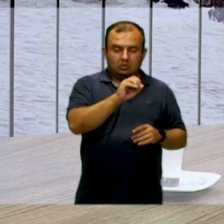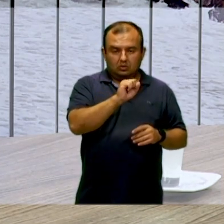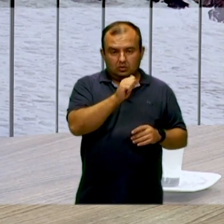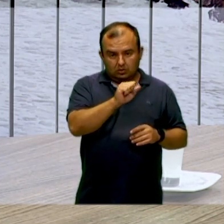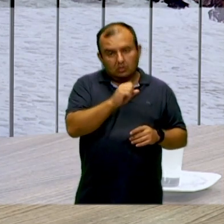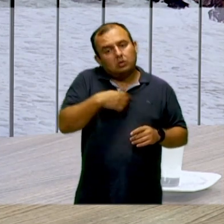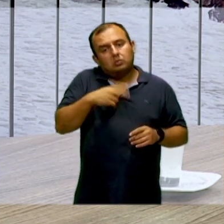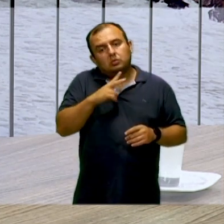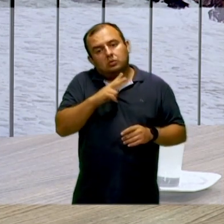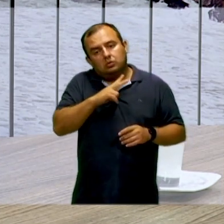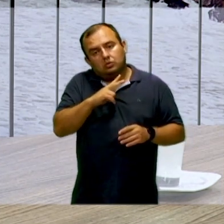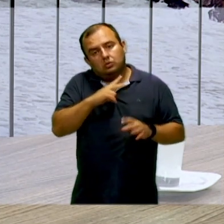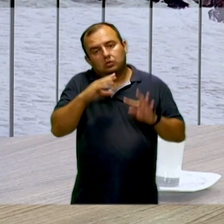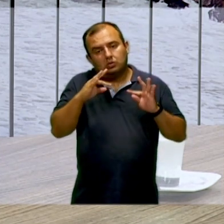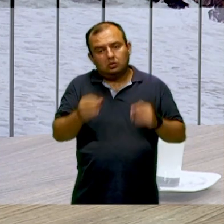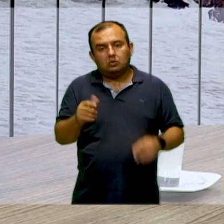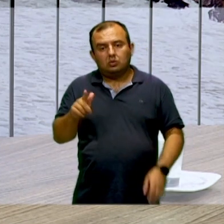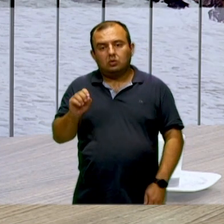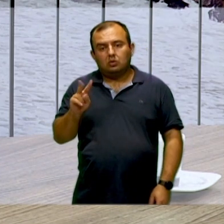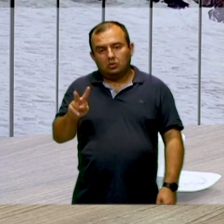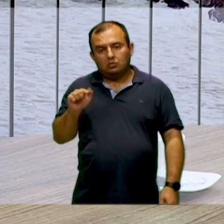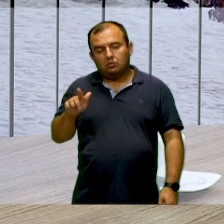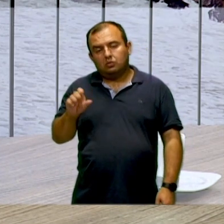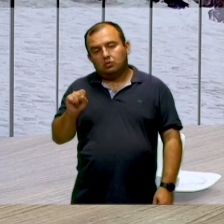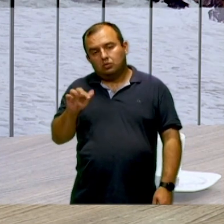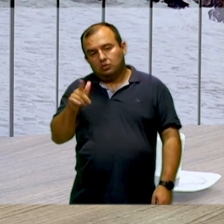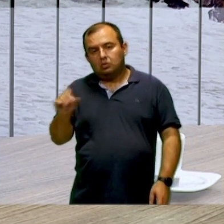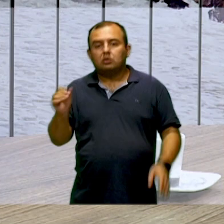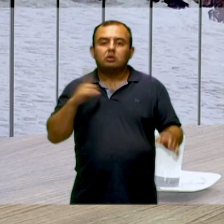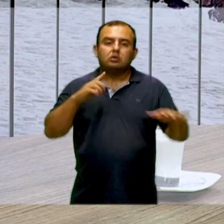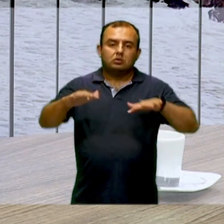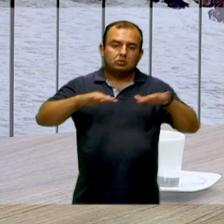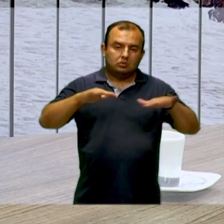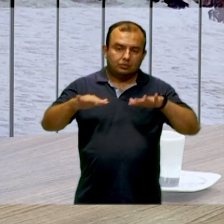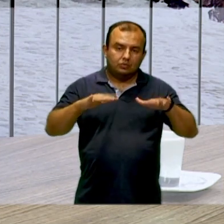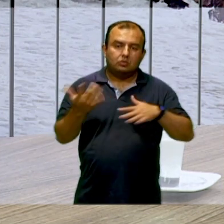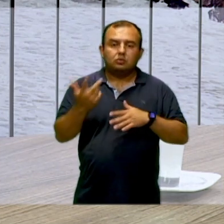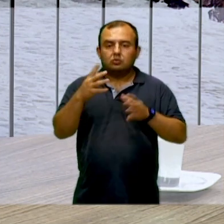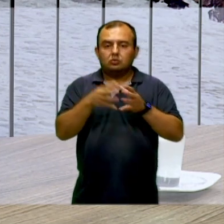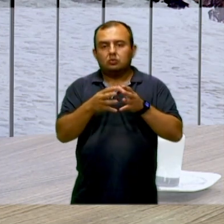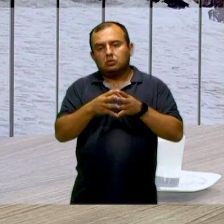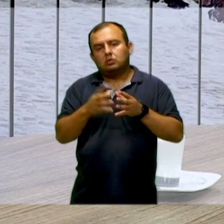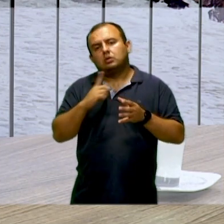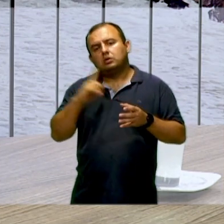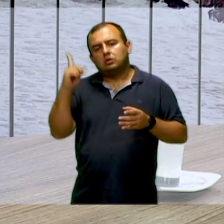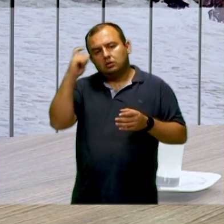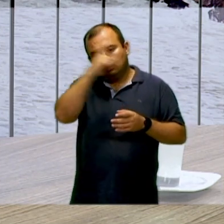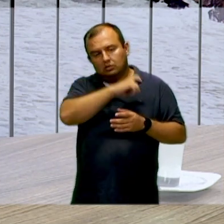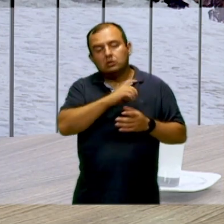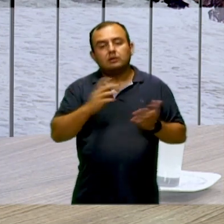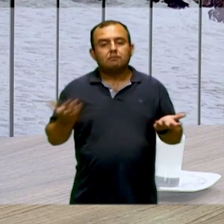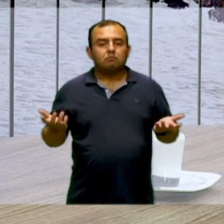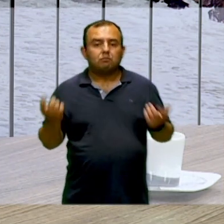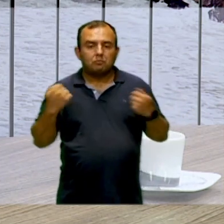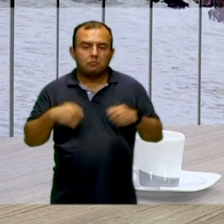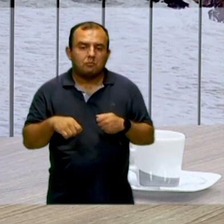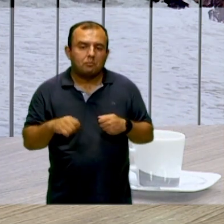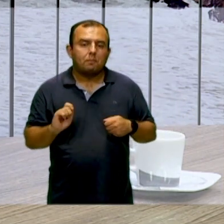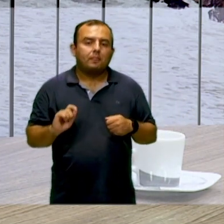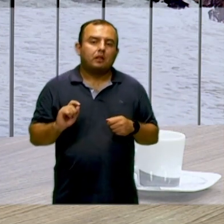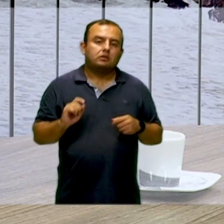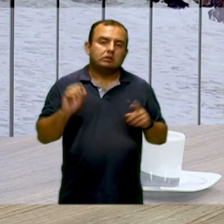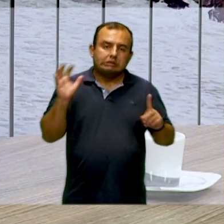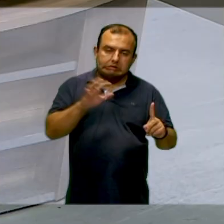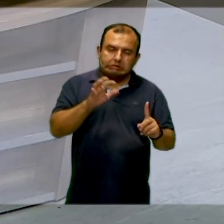Eu, particularmente, queria fazer tudo GovGestão. Mas teve um movimento ali do pessoal dizendo que tem dificuldade, não precisa ser esse